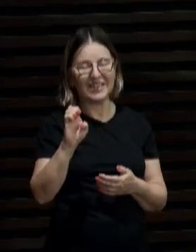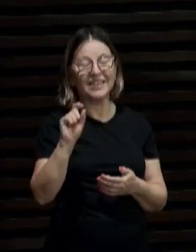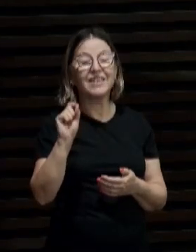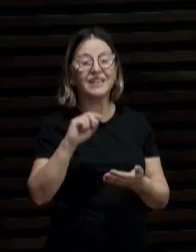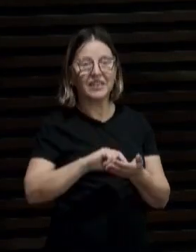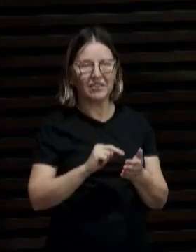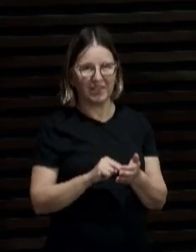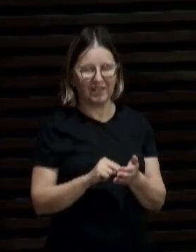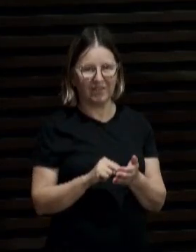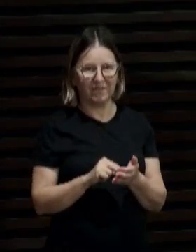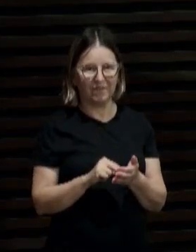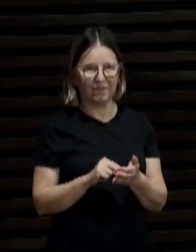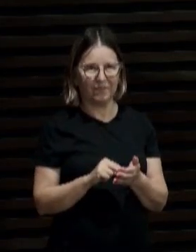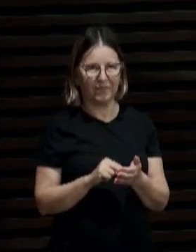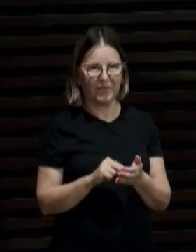Habilidade de falar.